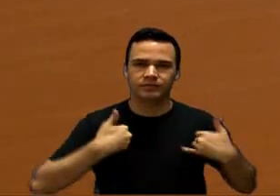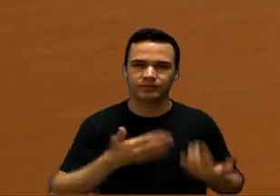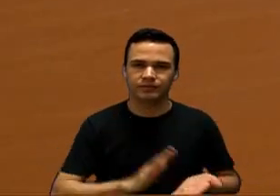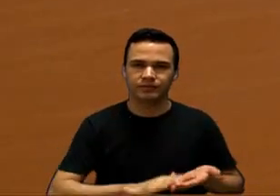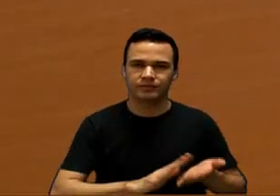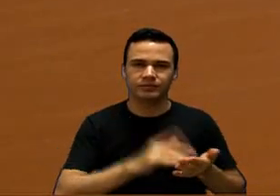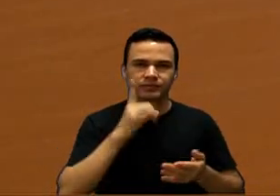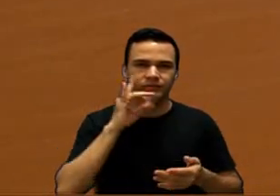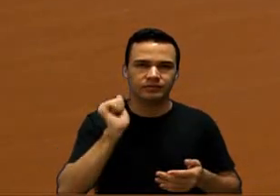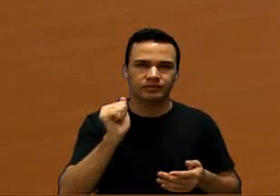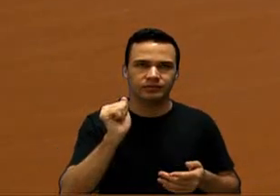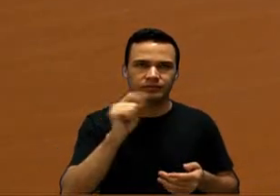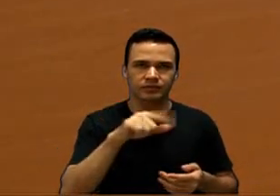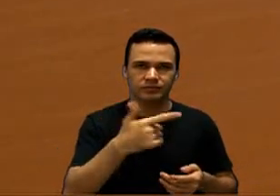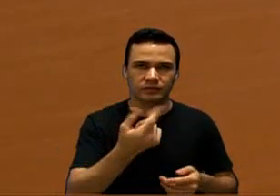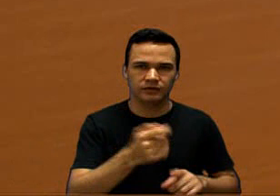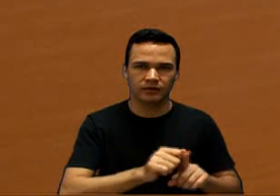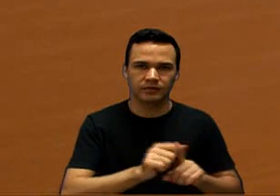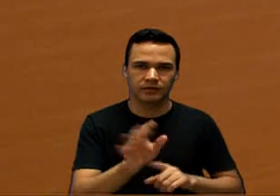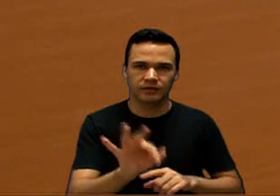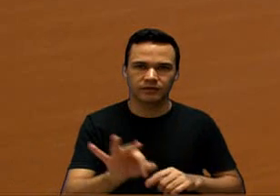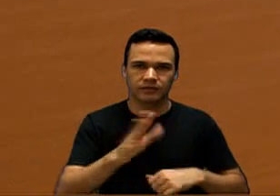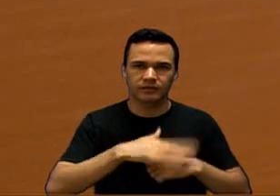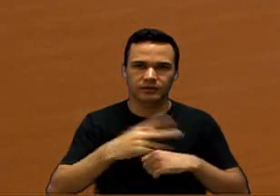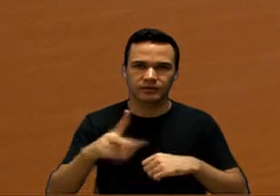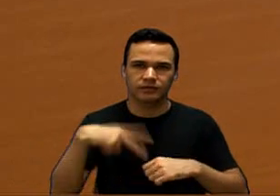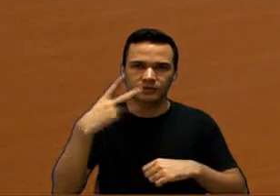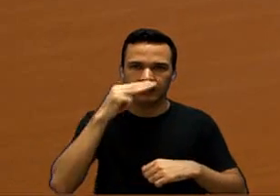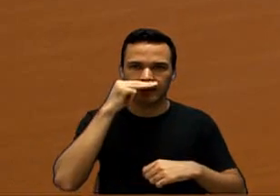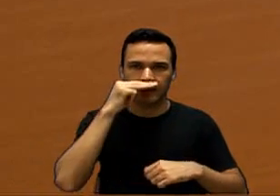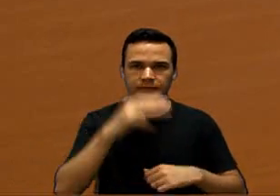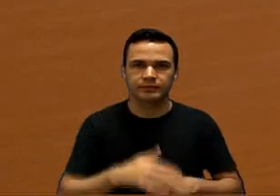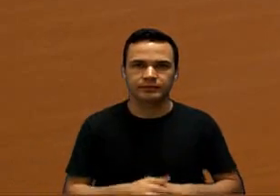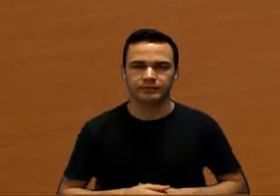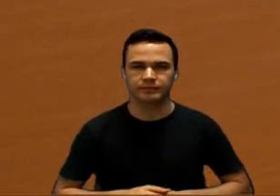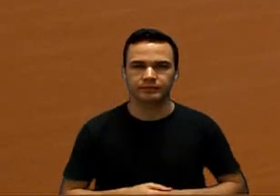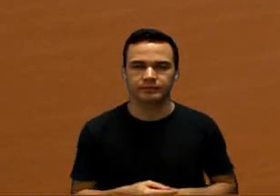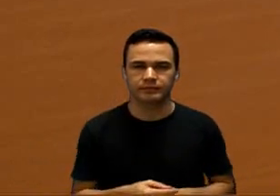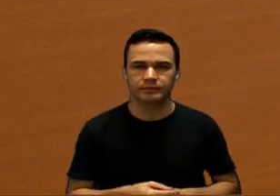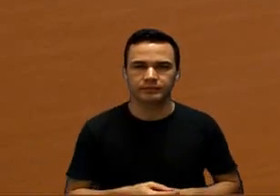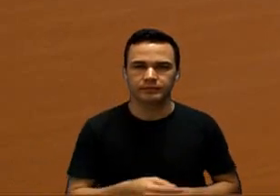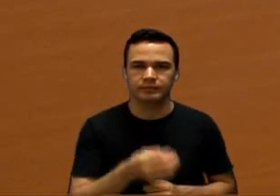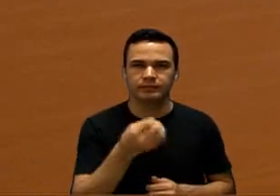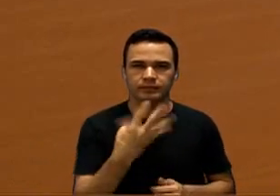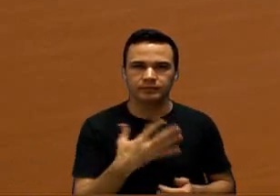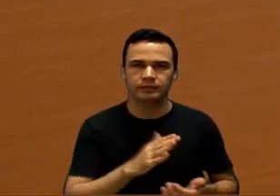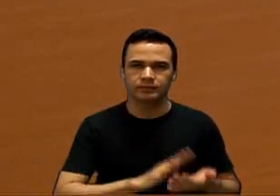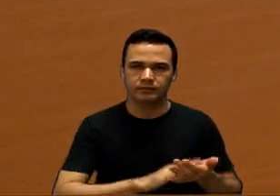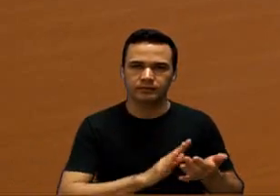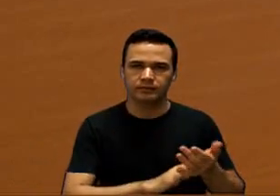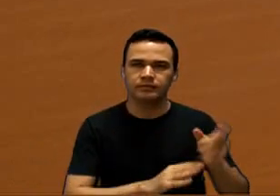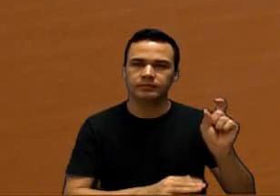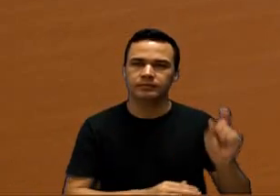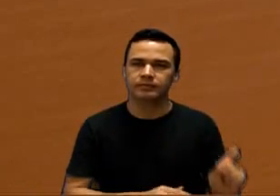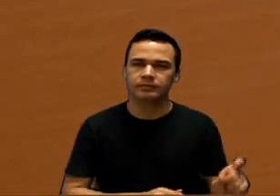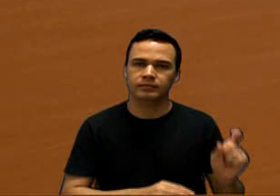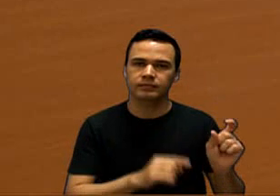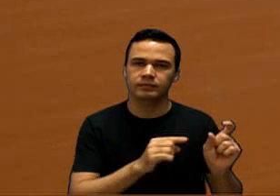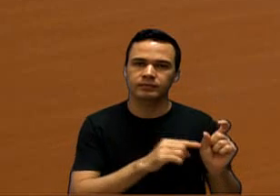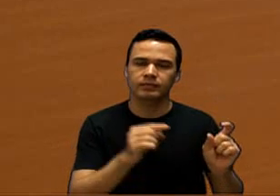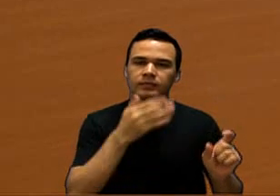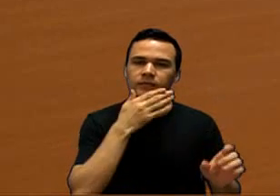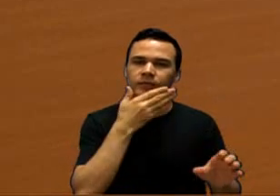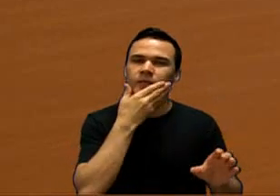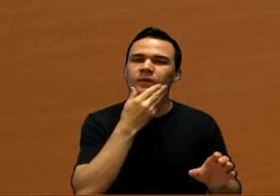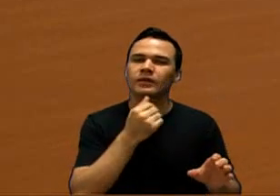data natalícia, comemorada dia 20 de fevereiro, que assina o vereador engenheiro Martinez. Requerimento verbal, voto de congratulações ao